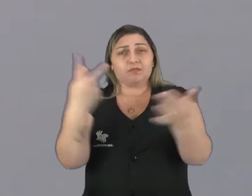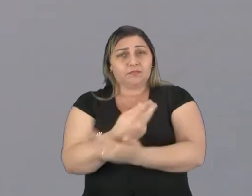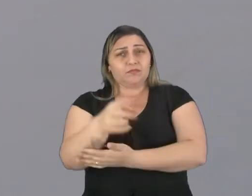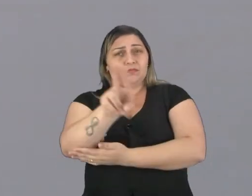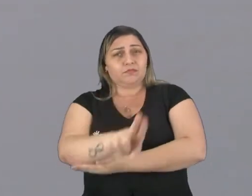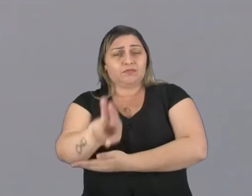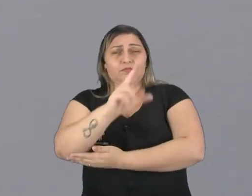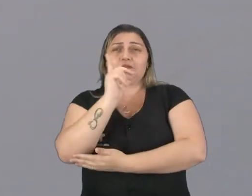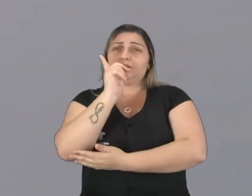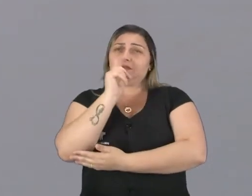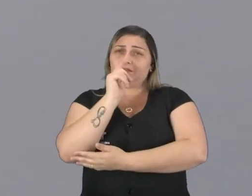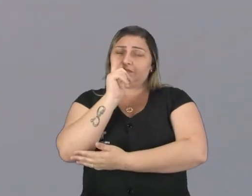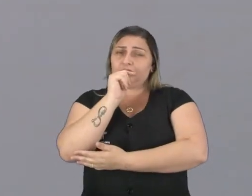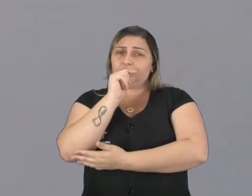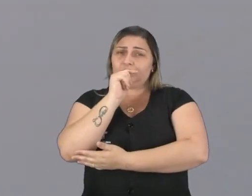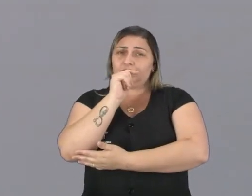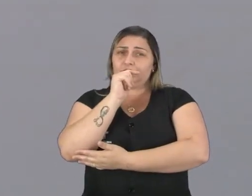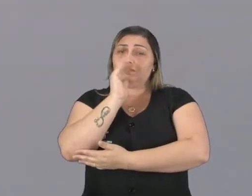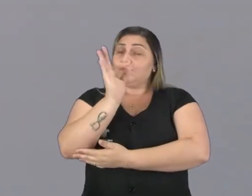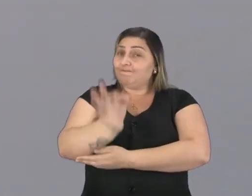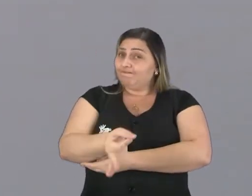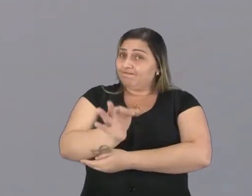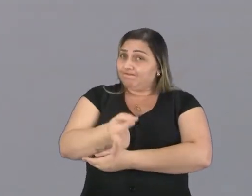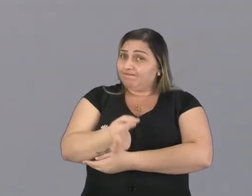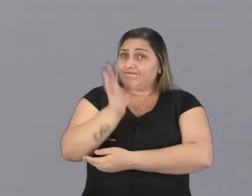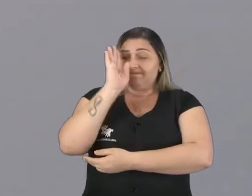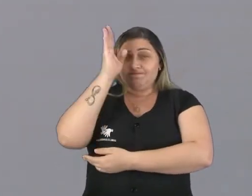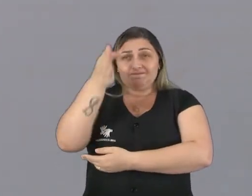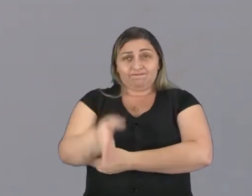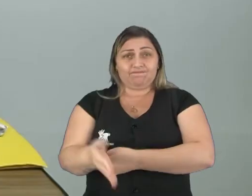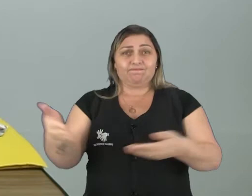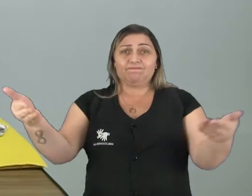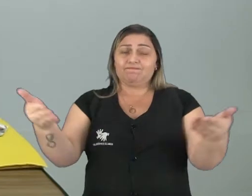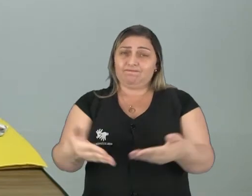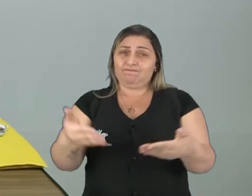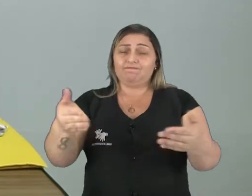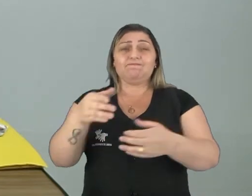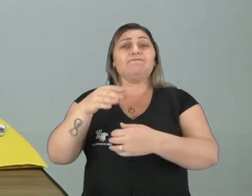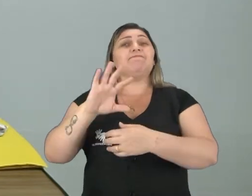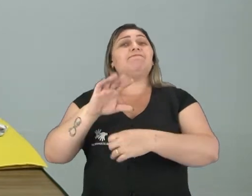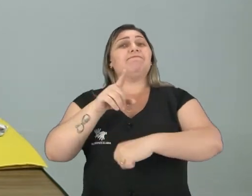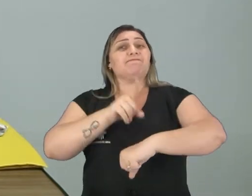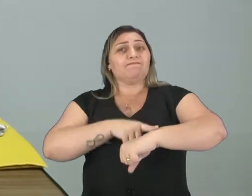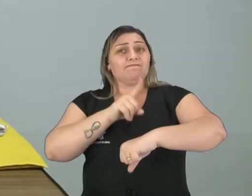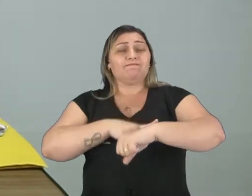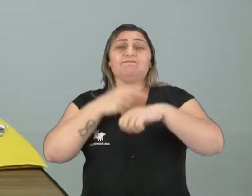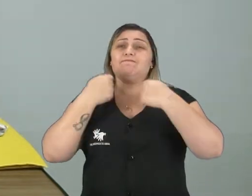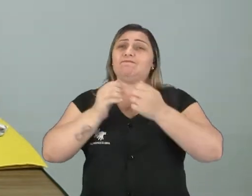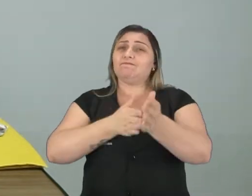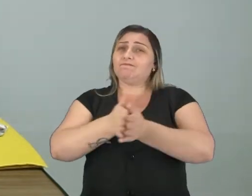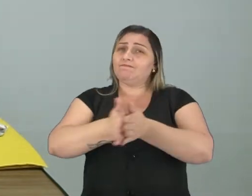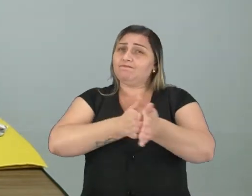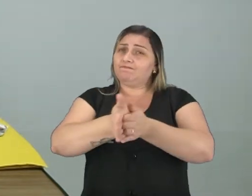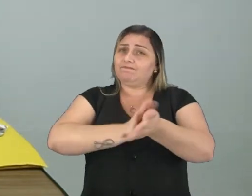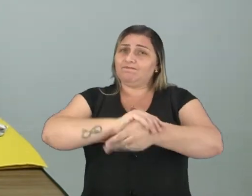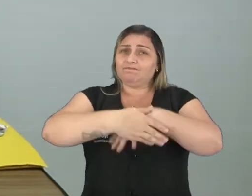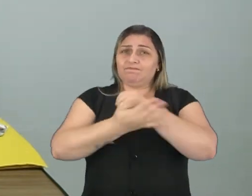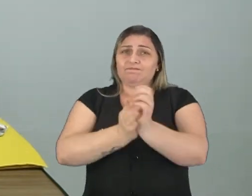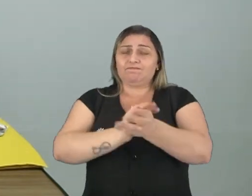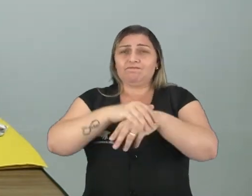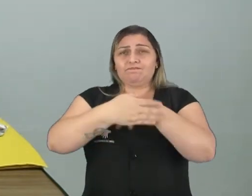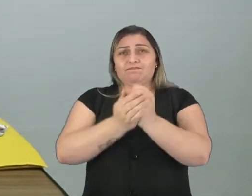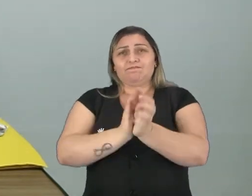a água? Será que você está utilizando de maneira certinha, principalmente agora, nesse tempo, que precisamos tanto lavar nossas